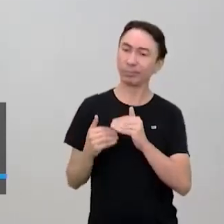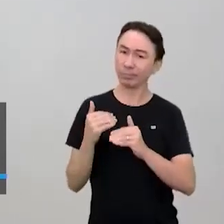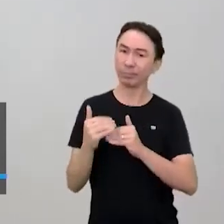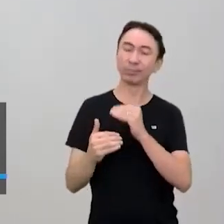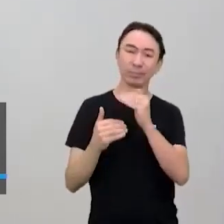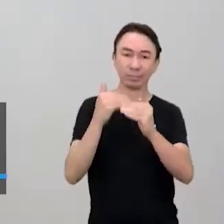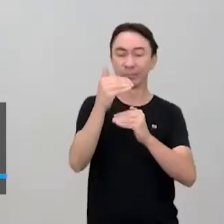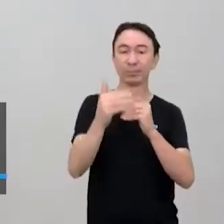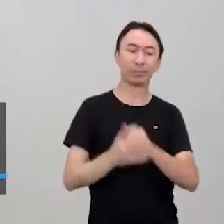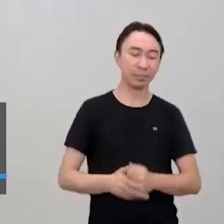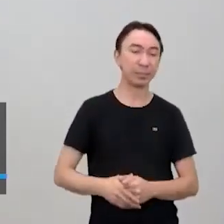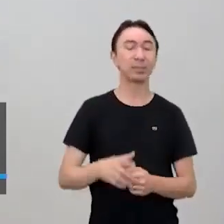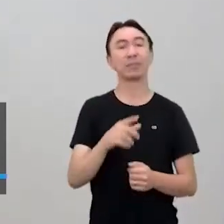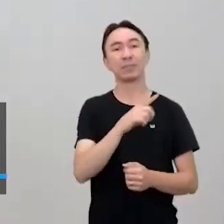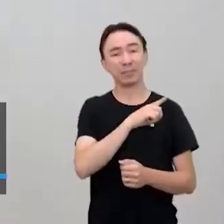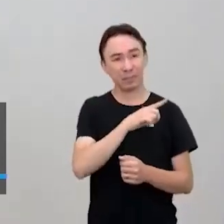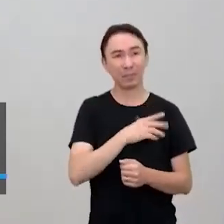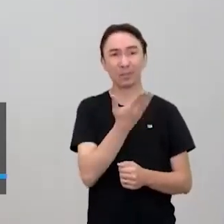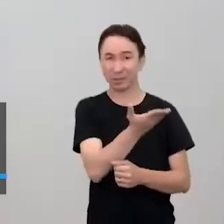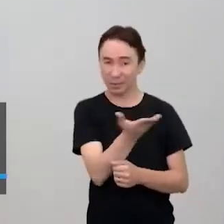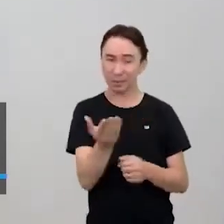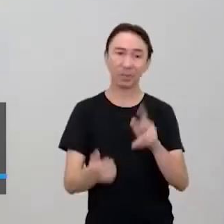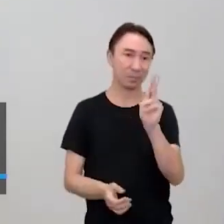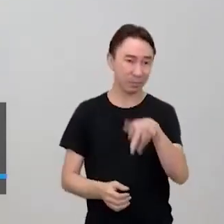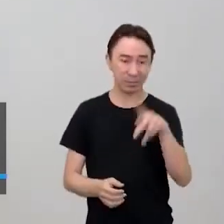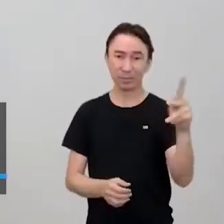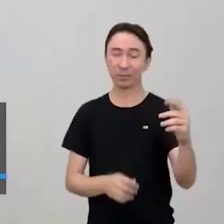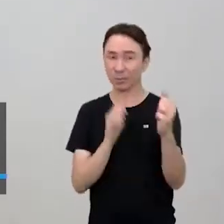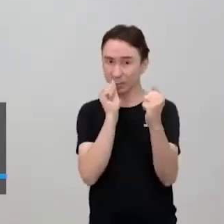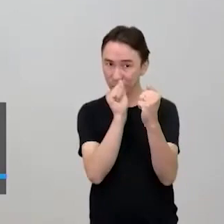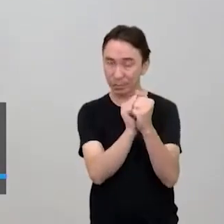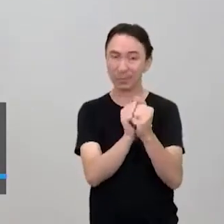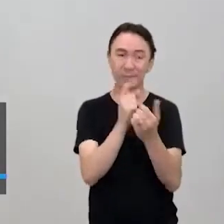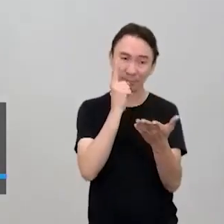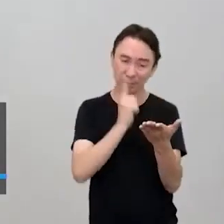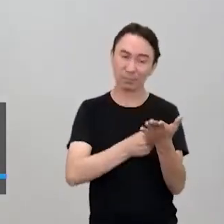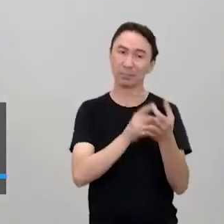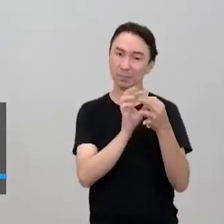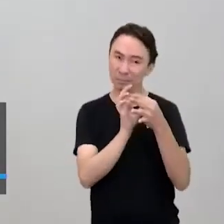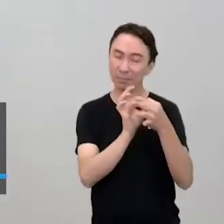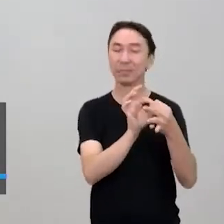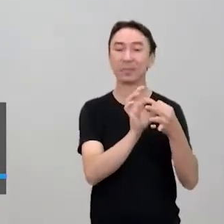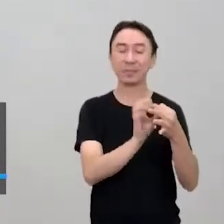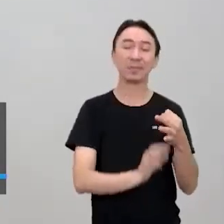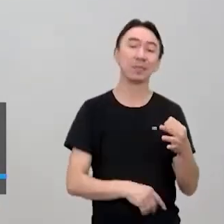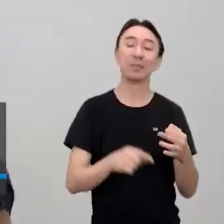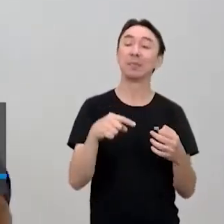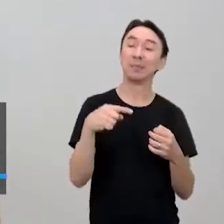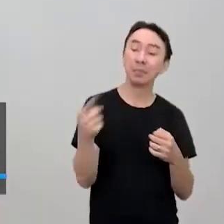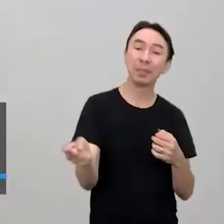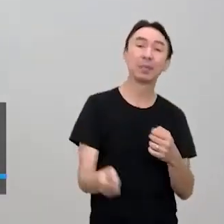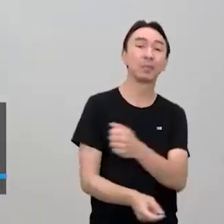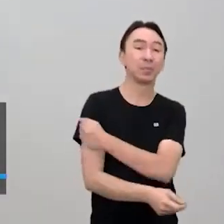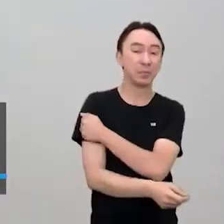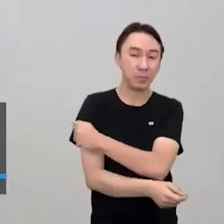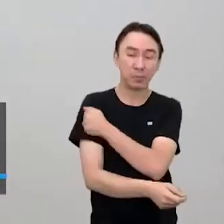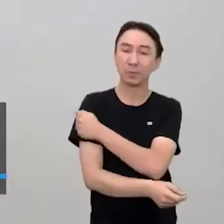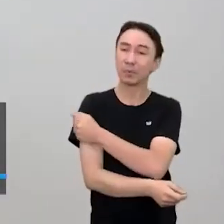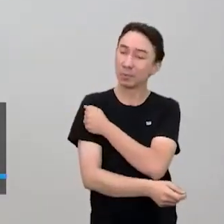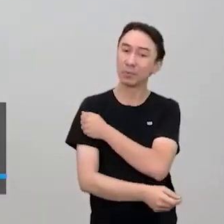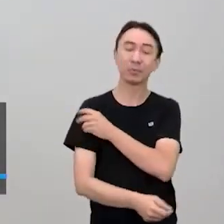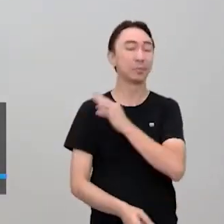junto com o professor. Então, o estudante, a estudante e principalmente o parceirão são todos